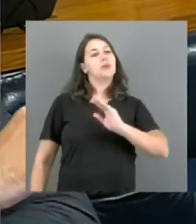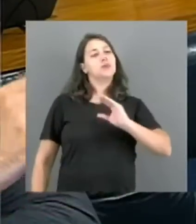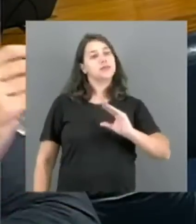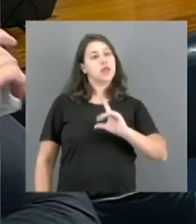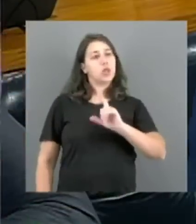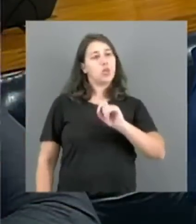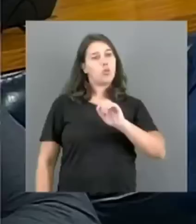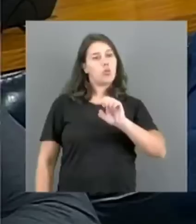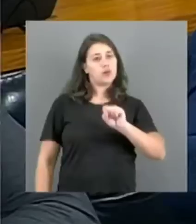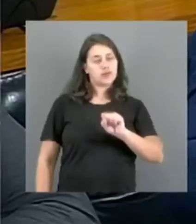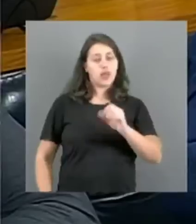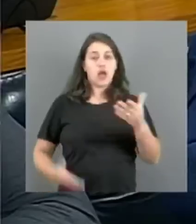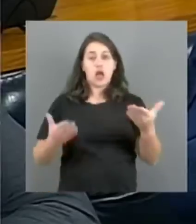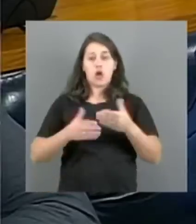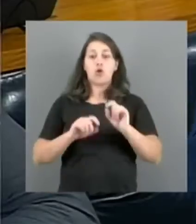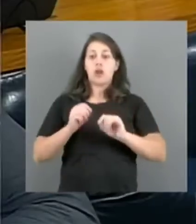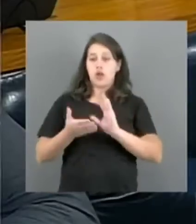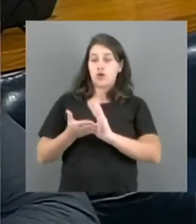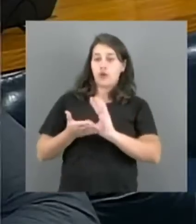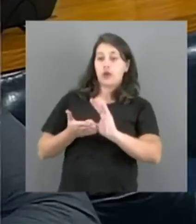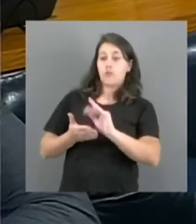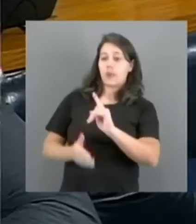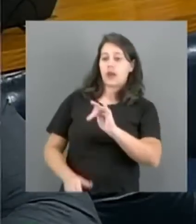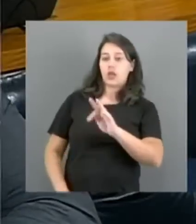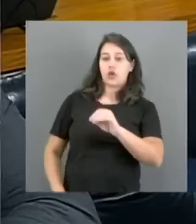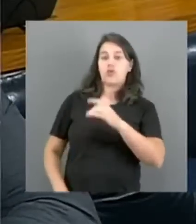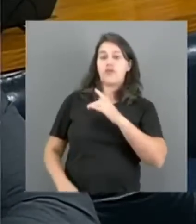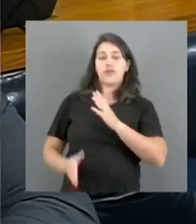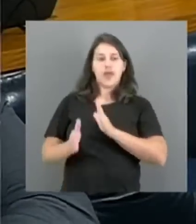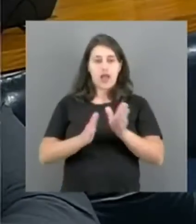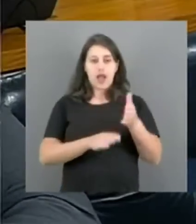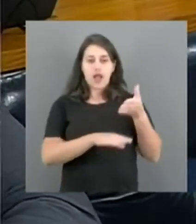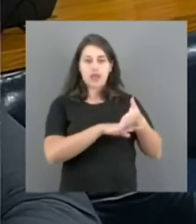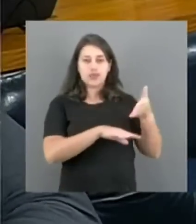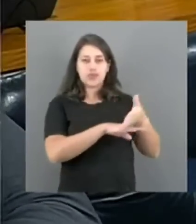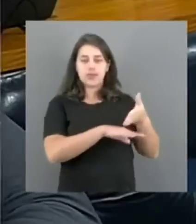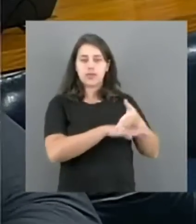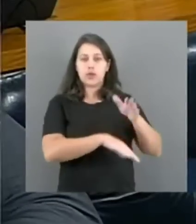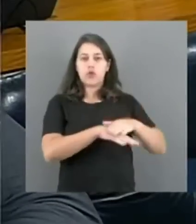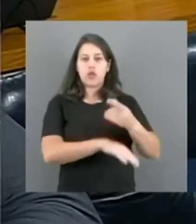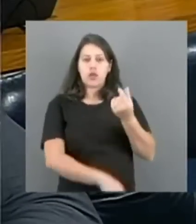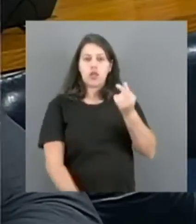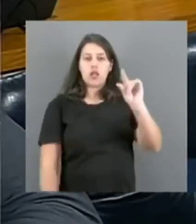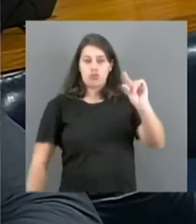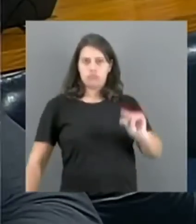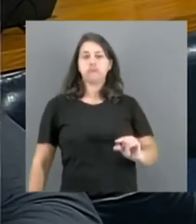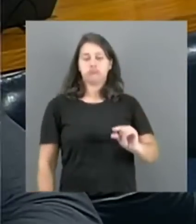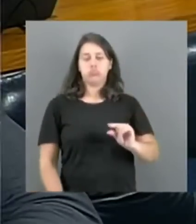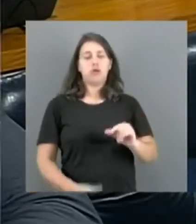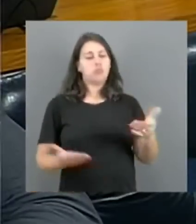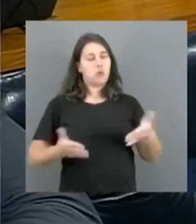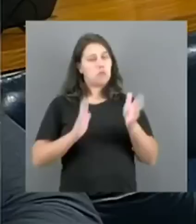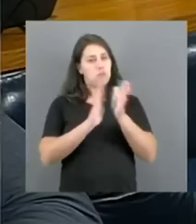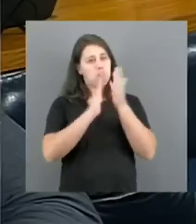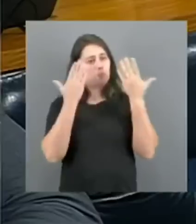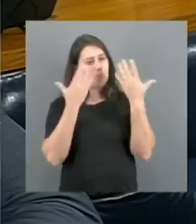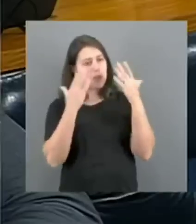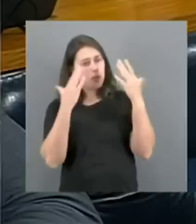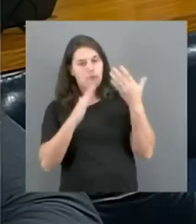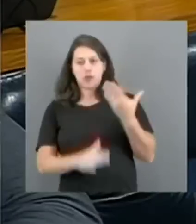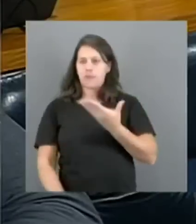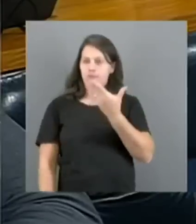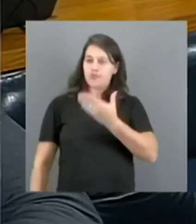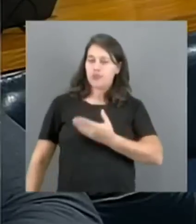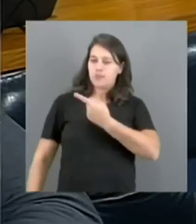agora vão sair do crédito predatório e vão ter acesso ao crédito mais barato no mercado. Então, parabéns, presidente, parabéns, senador.